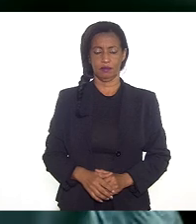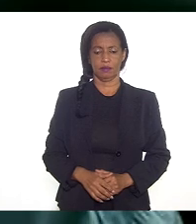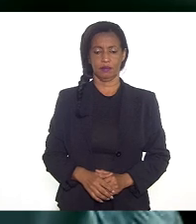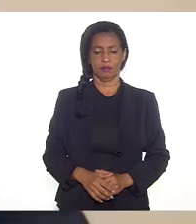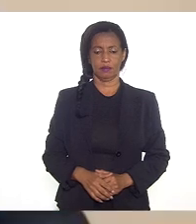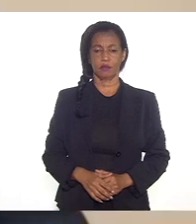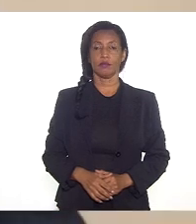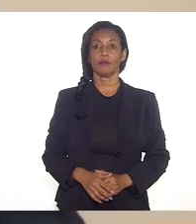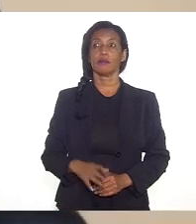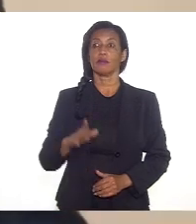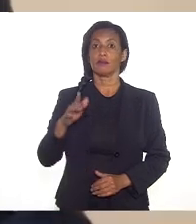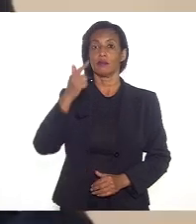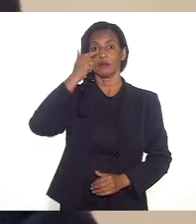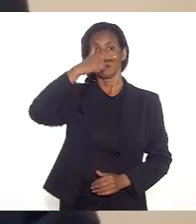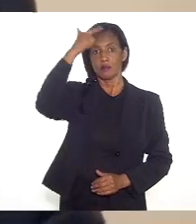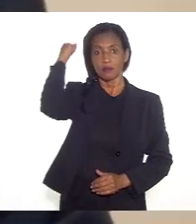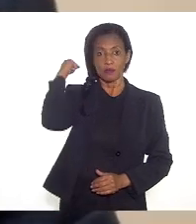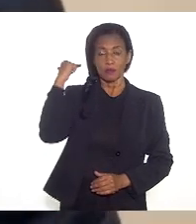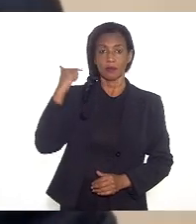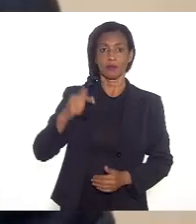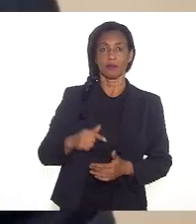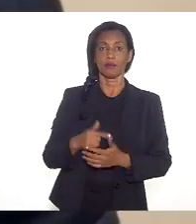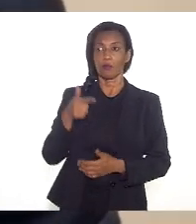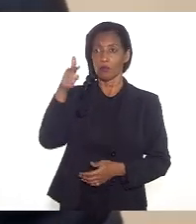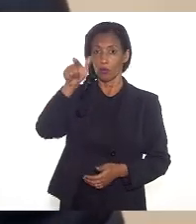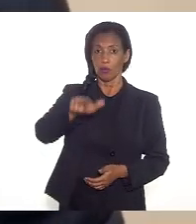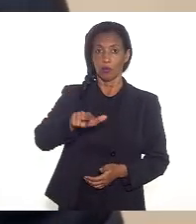Como, deputado Paulo?